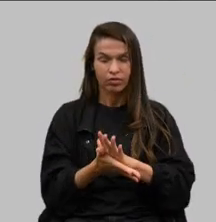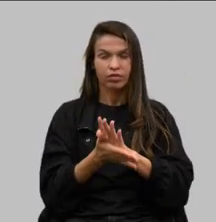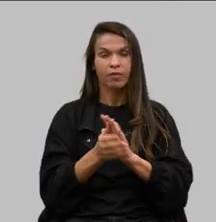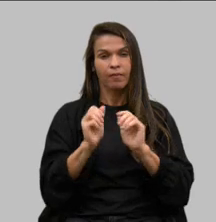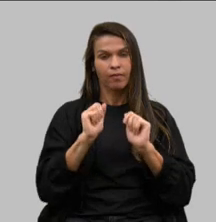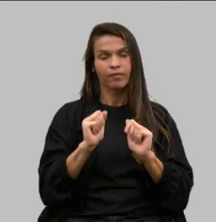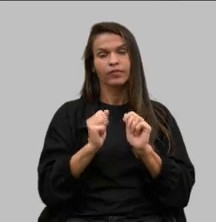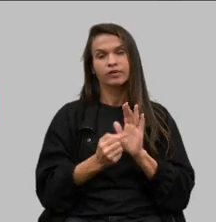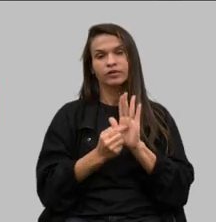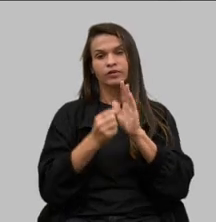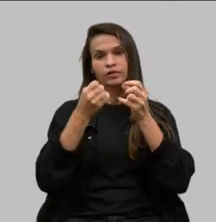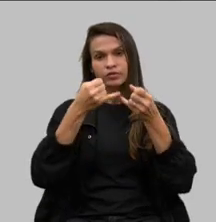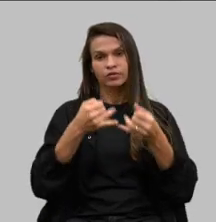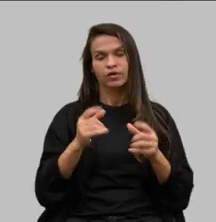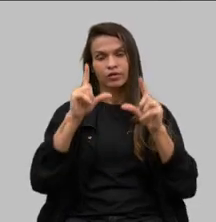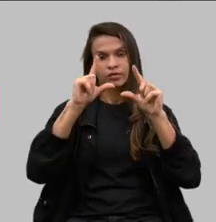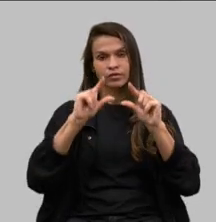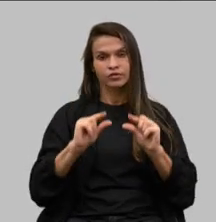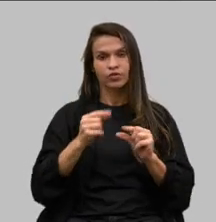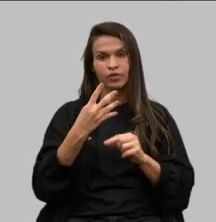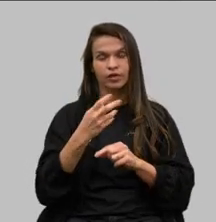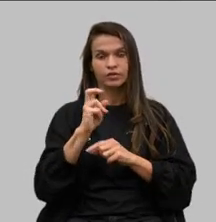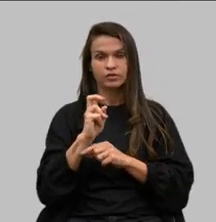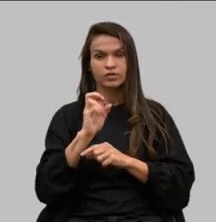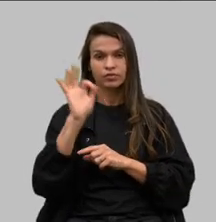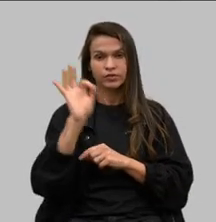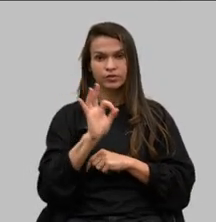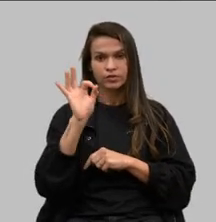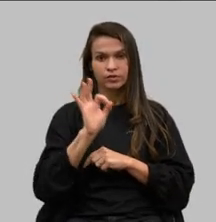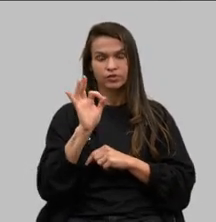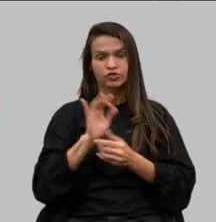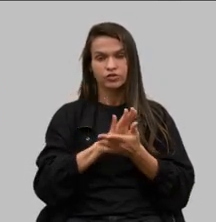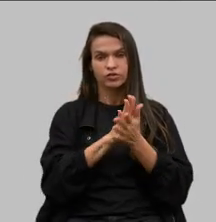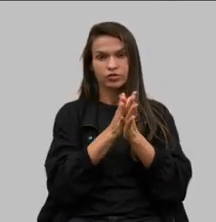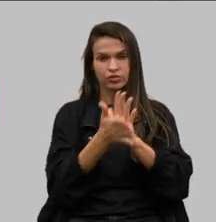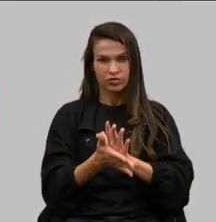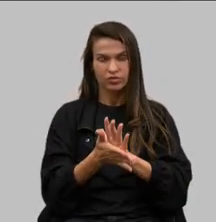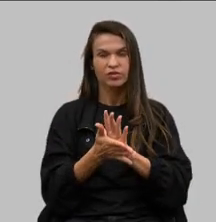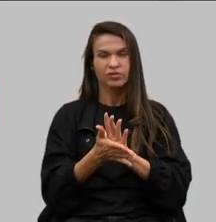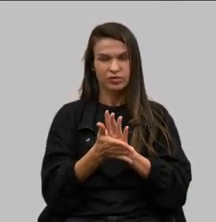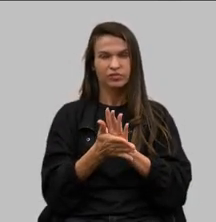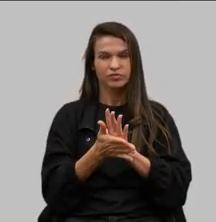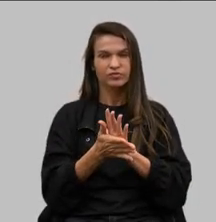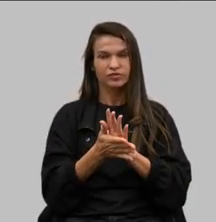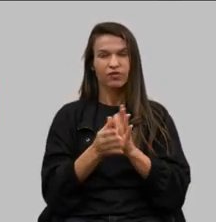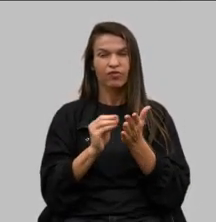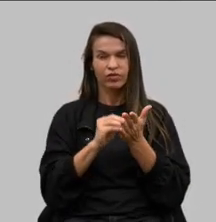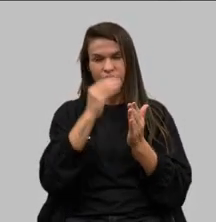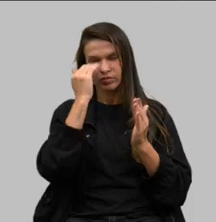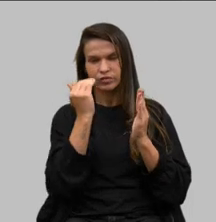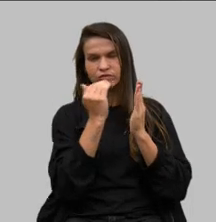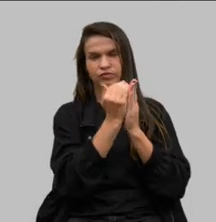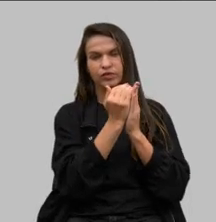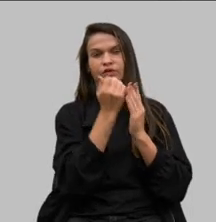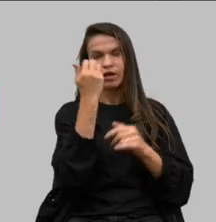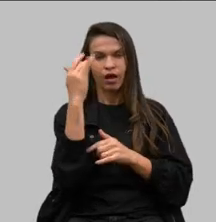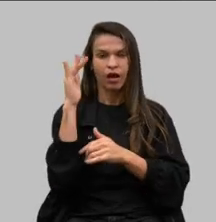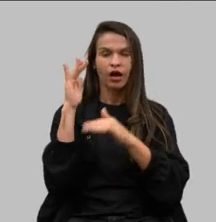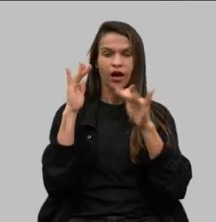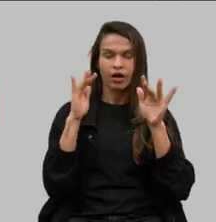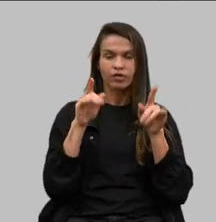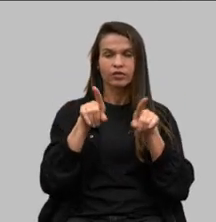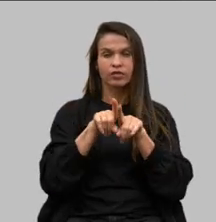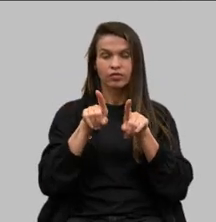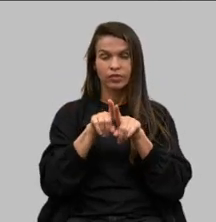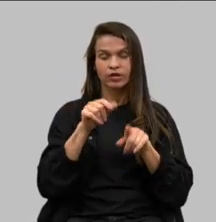destacar a redução de 45% de desmatamento ilegal no bioma da Mata Atlântica e 13% de